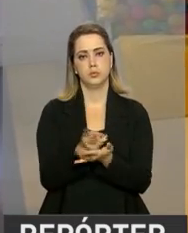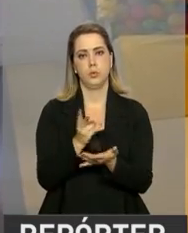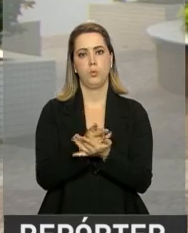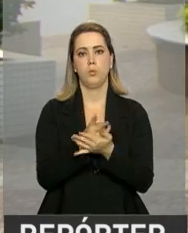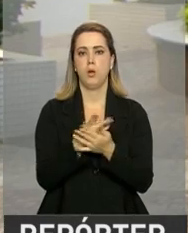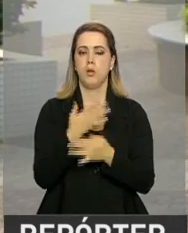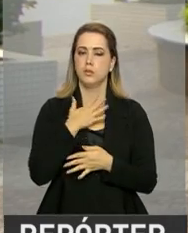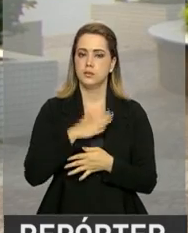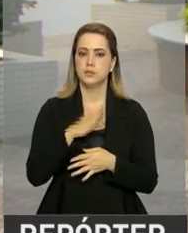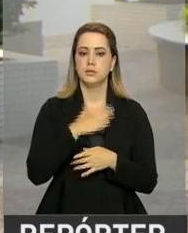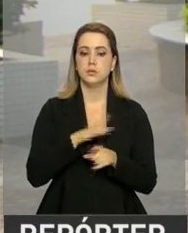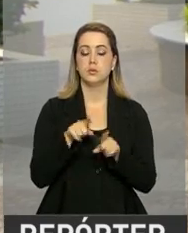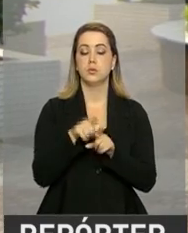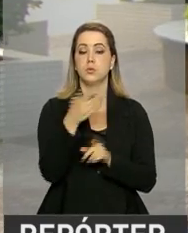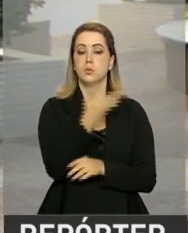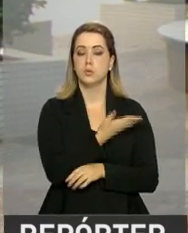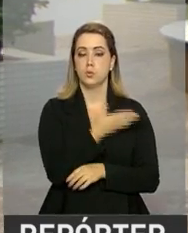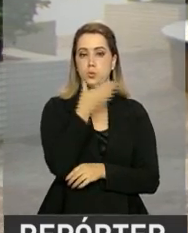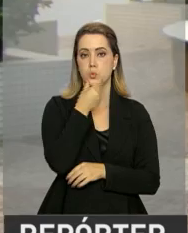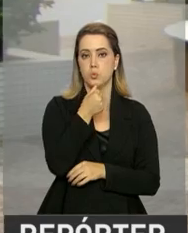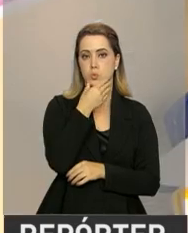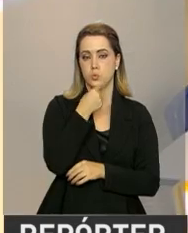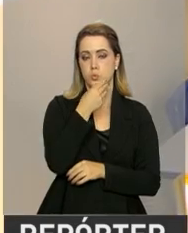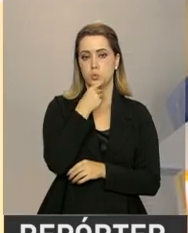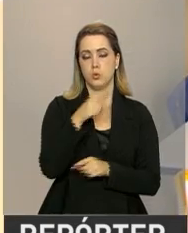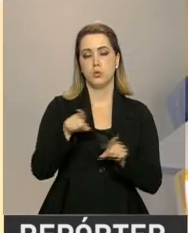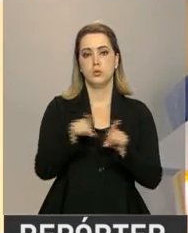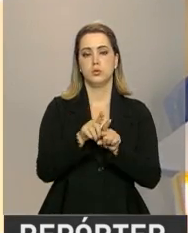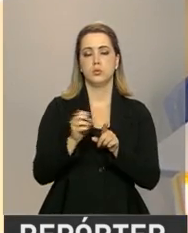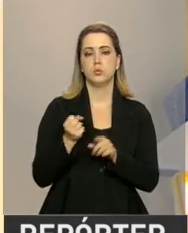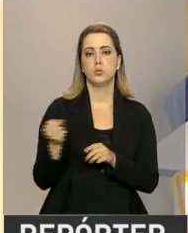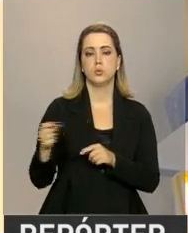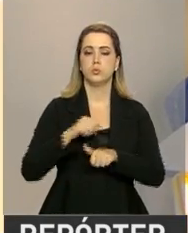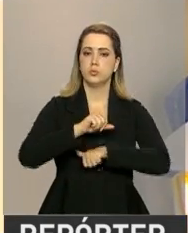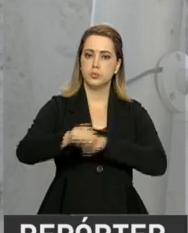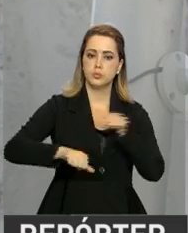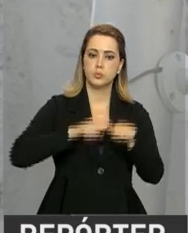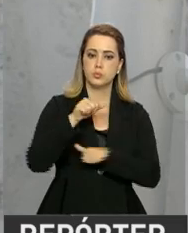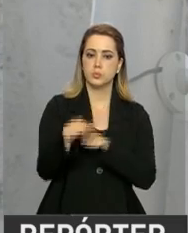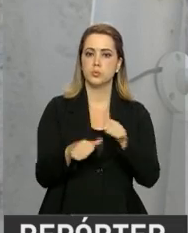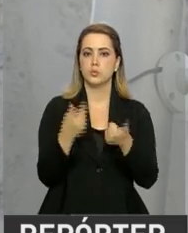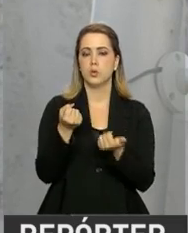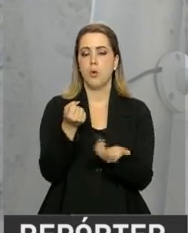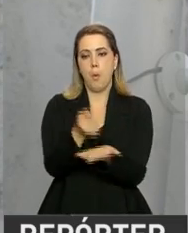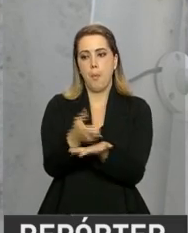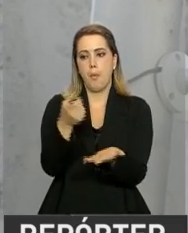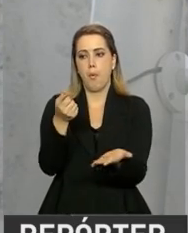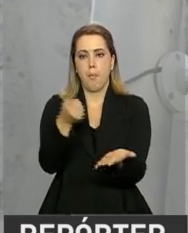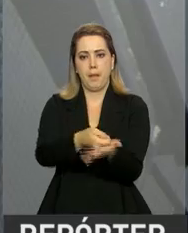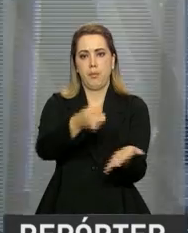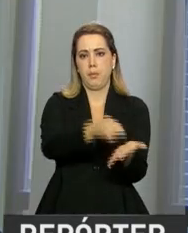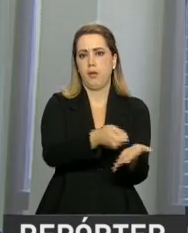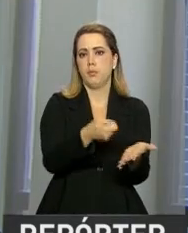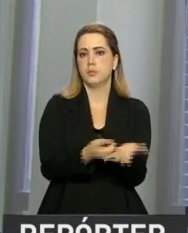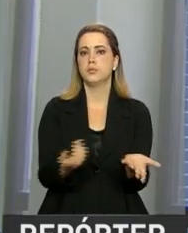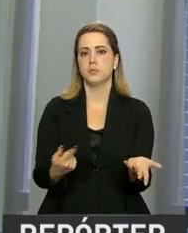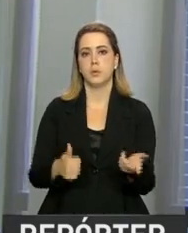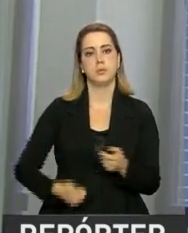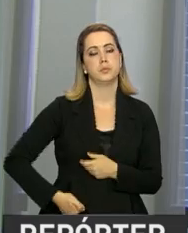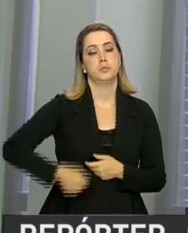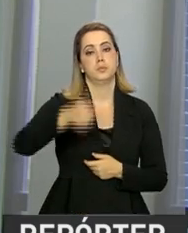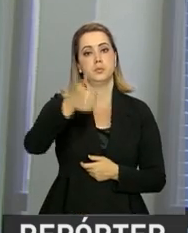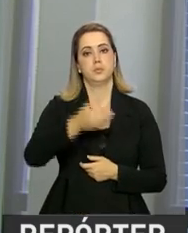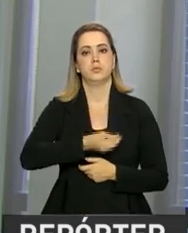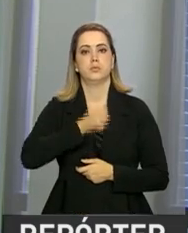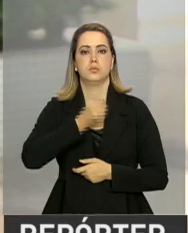seua Síndico deste condomínio no Rio de Janeiro conseguiu transformar os gastos com eletricidade em qualidade de vida